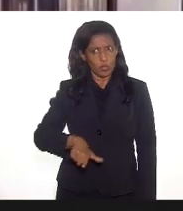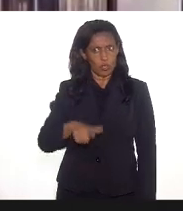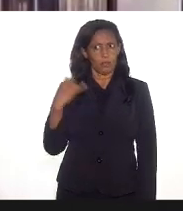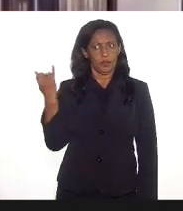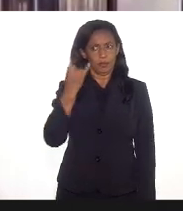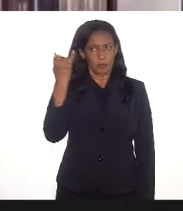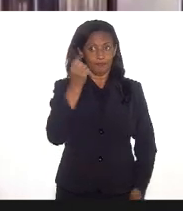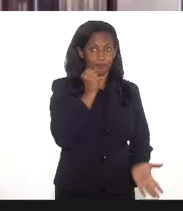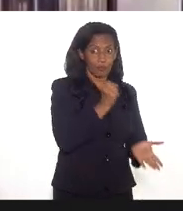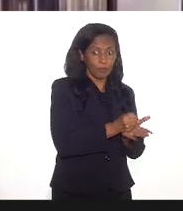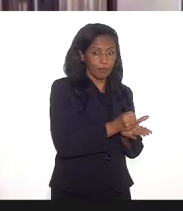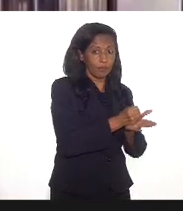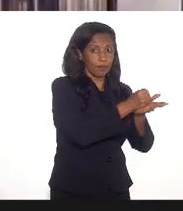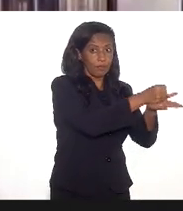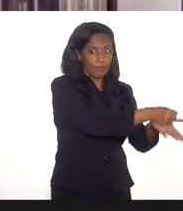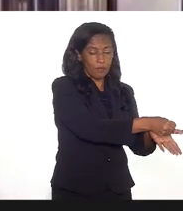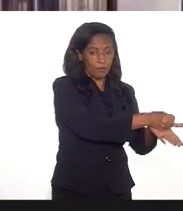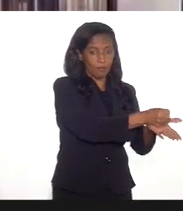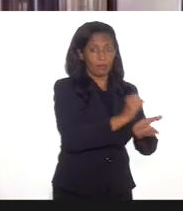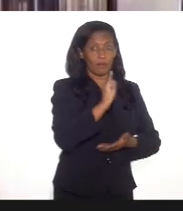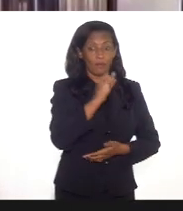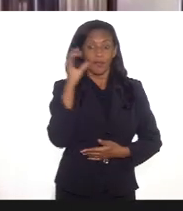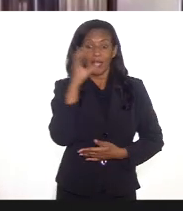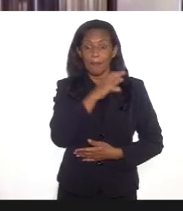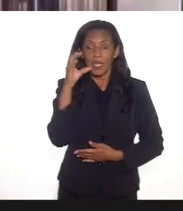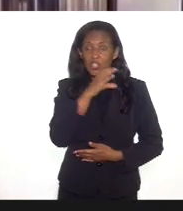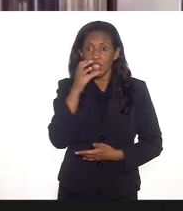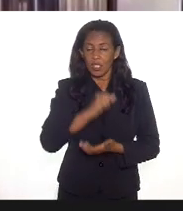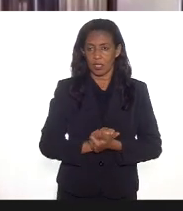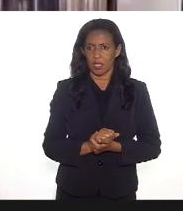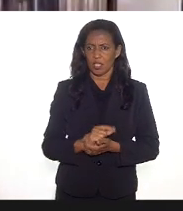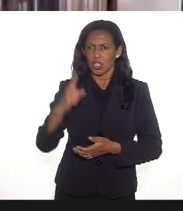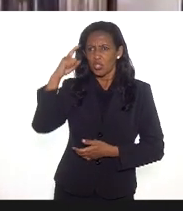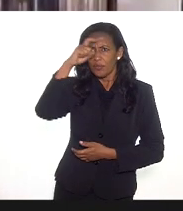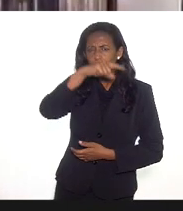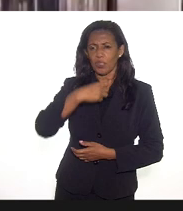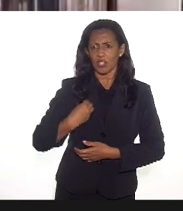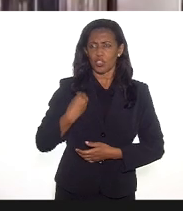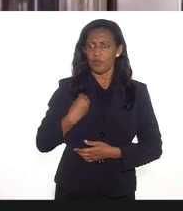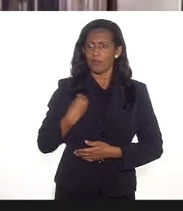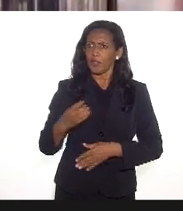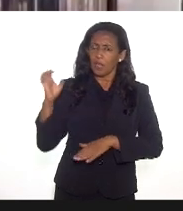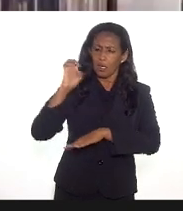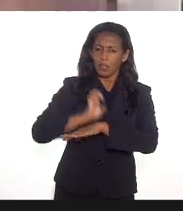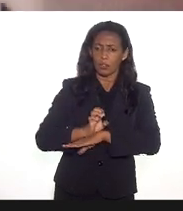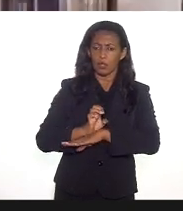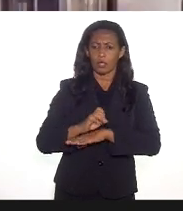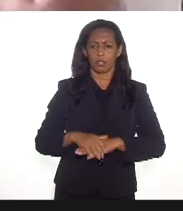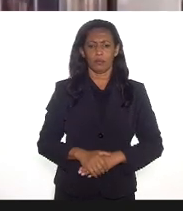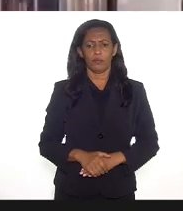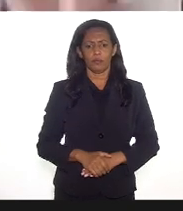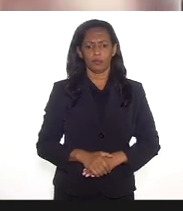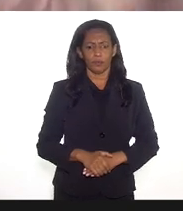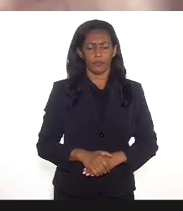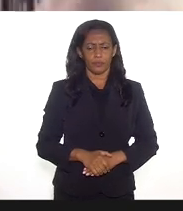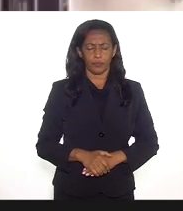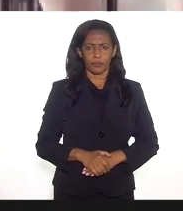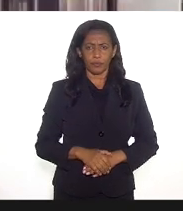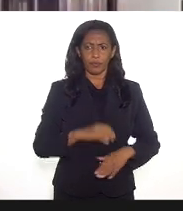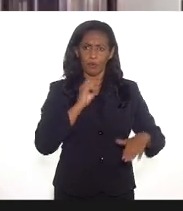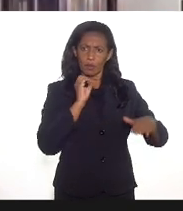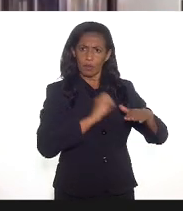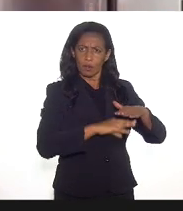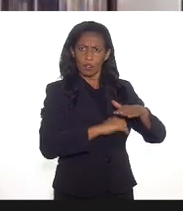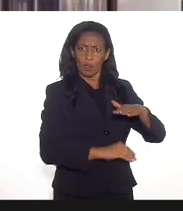importante, socorrer em casos de emergências, de dificuldades vividas pelo Estado, o Fundo Soberano, com o